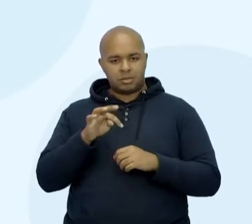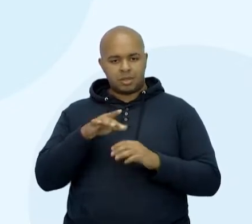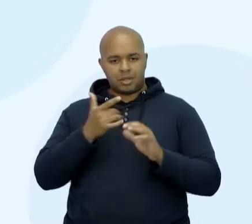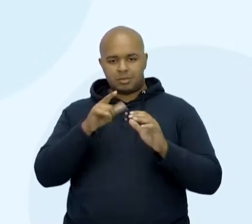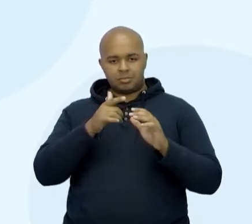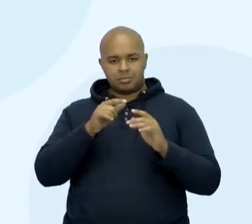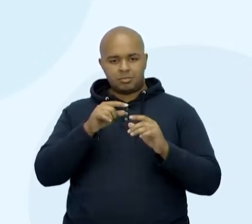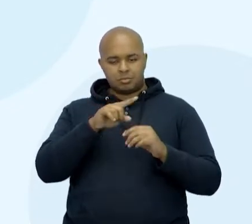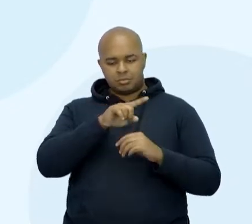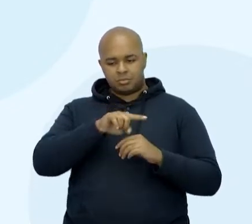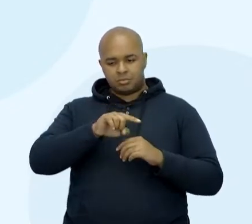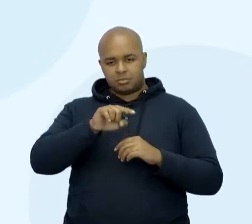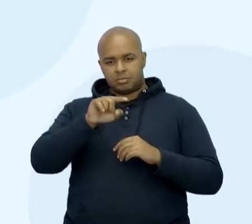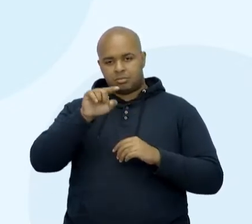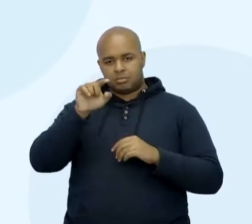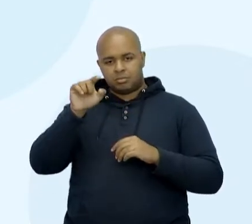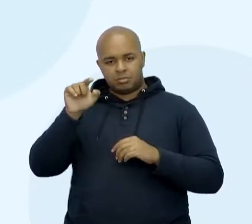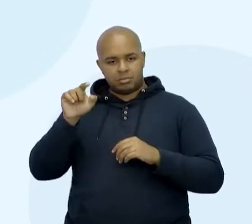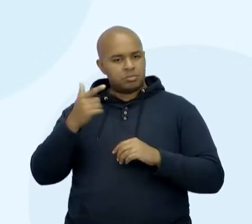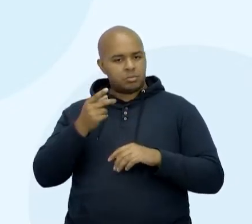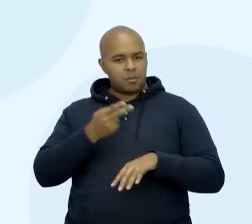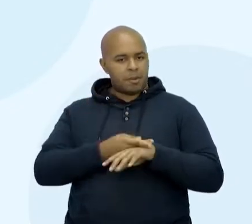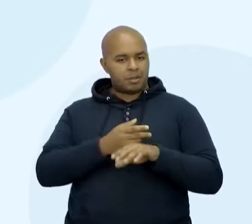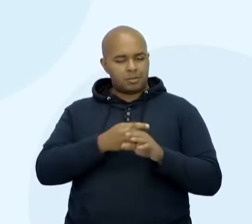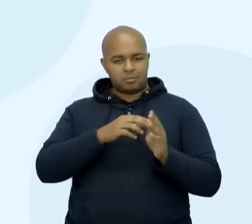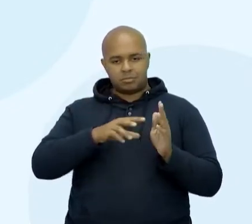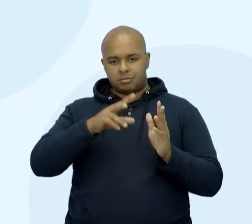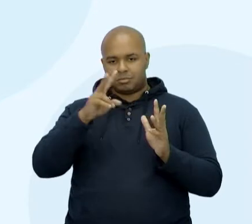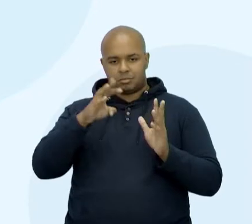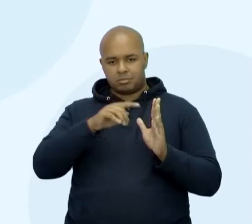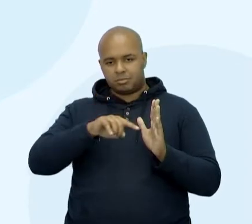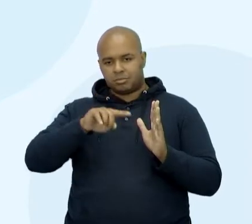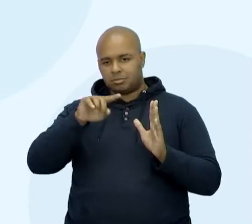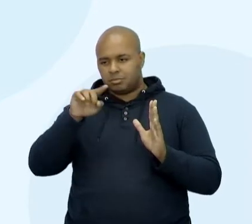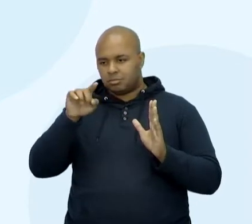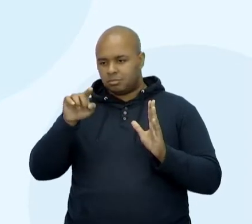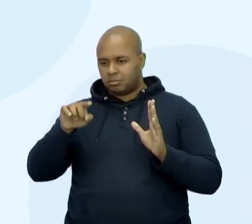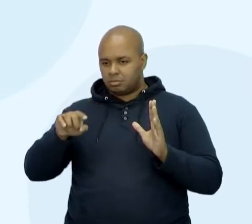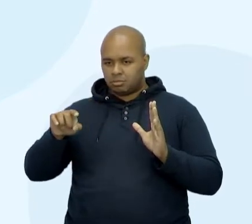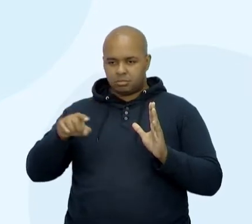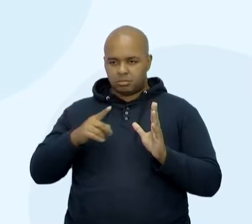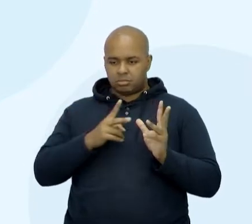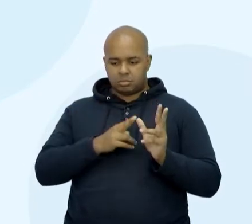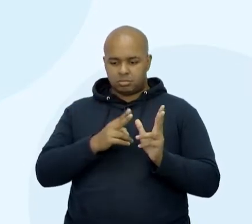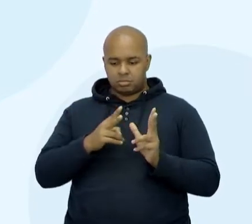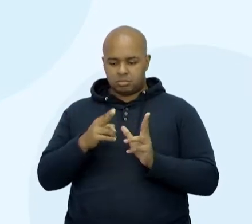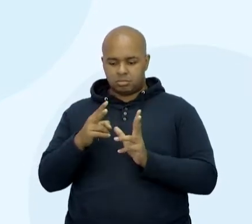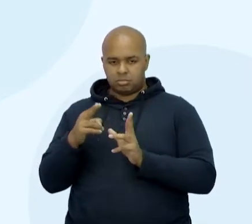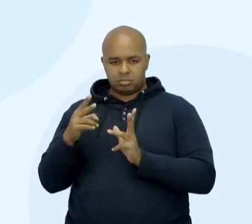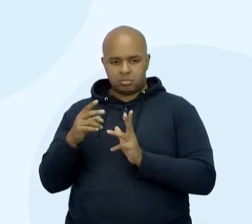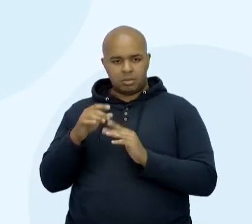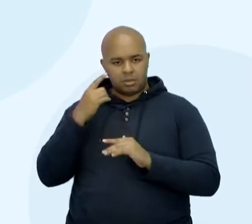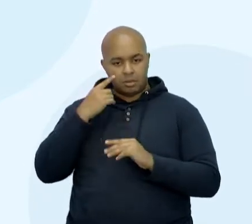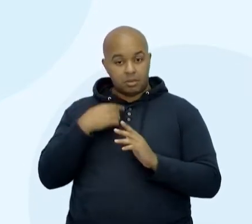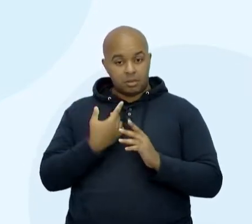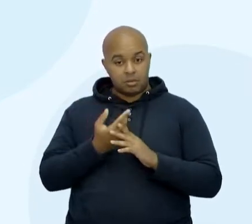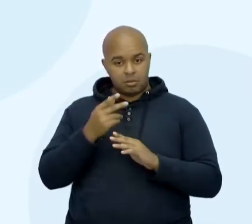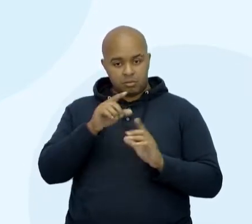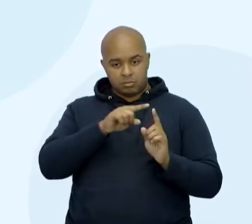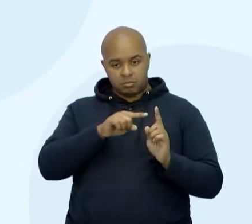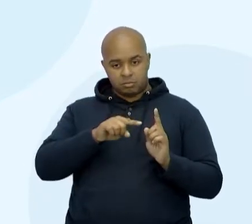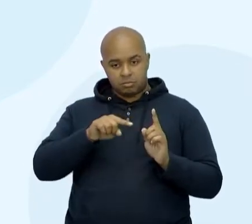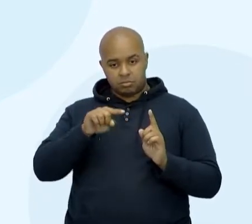tem aí, ó, um padrão de repetição, tá? Aqui, ó, eu tenho um padrão que